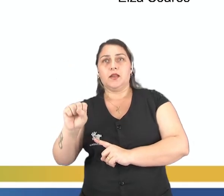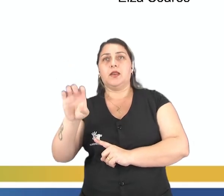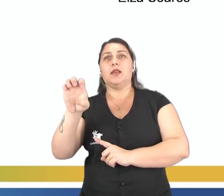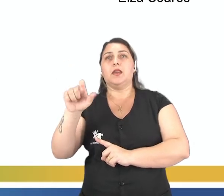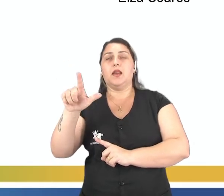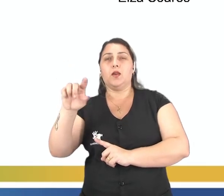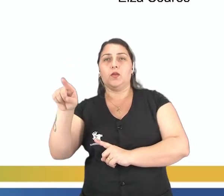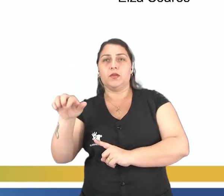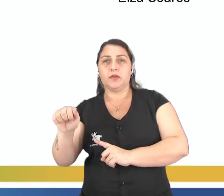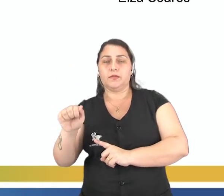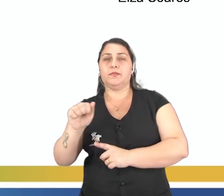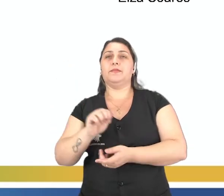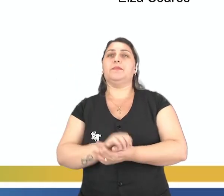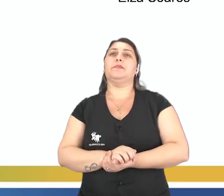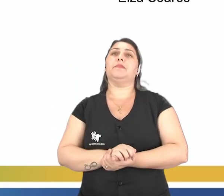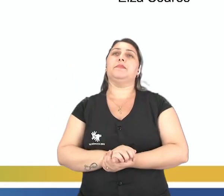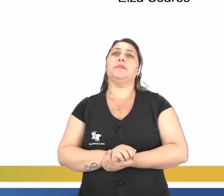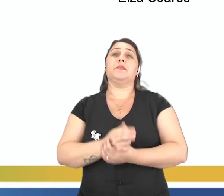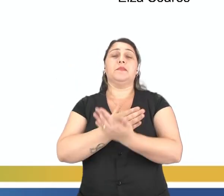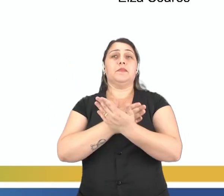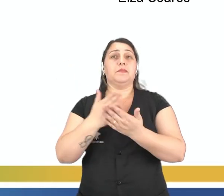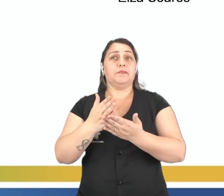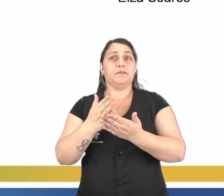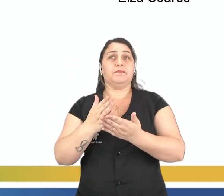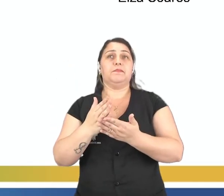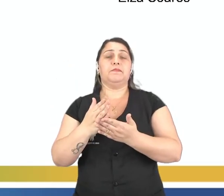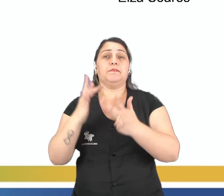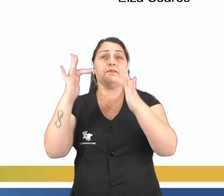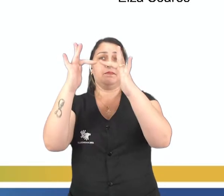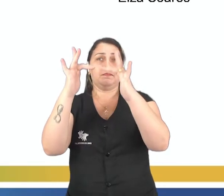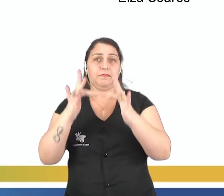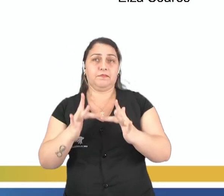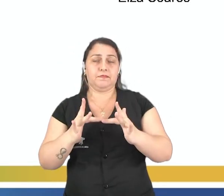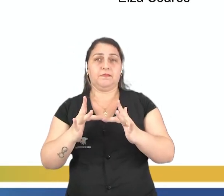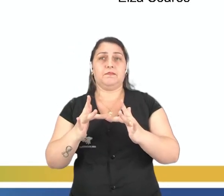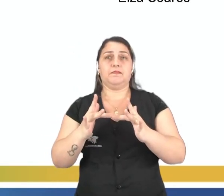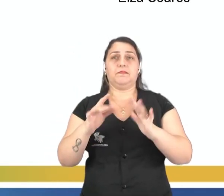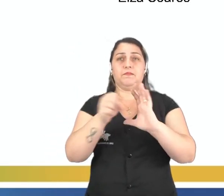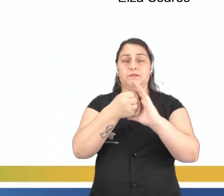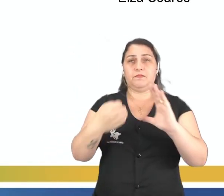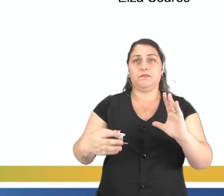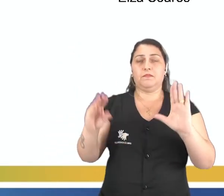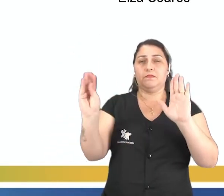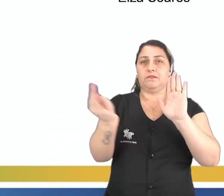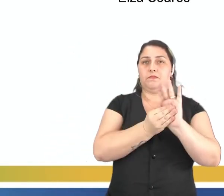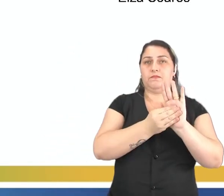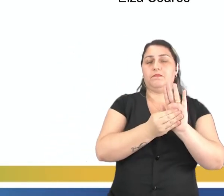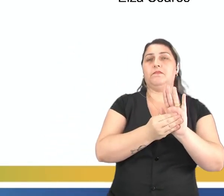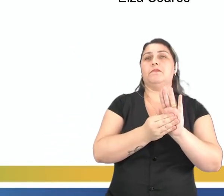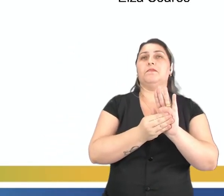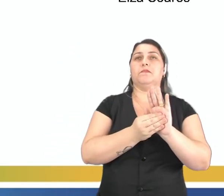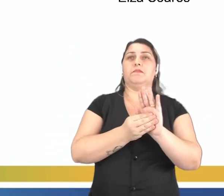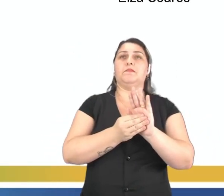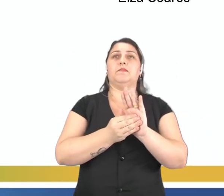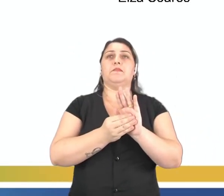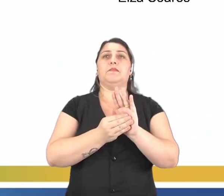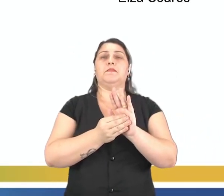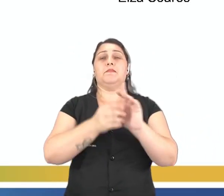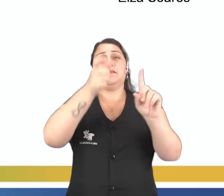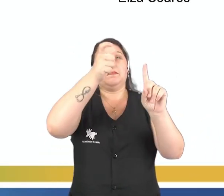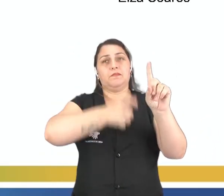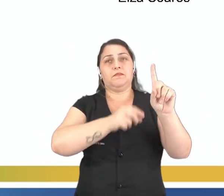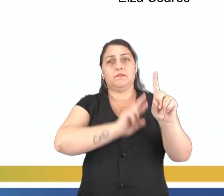Elza Soares. Aí vocês vão começando a associar a característica que a gente coloca com o personagem,